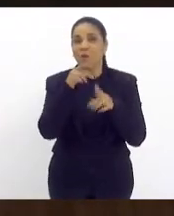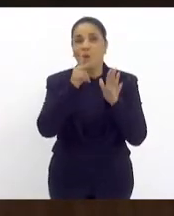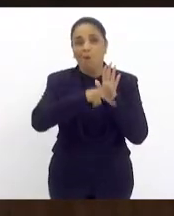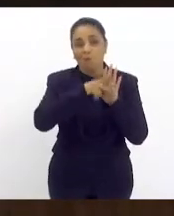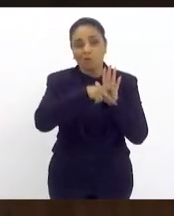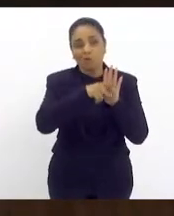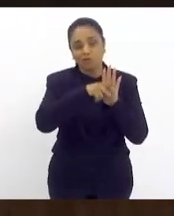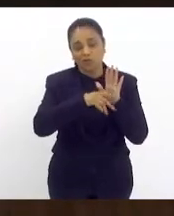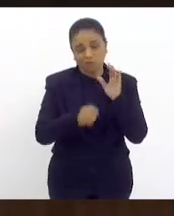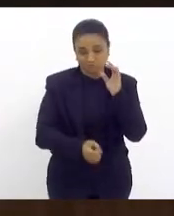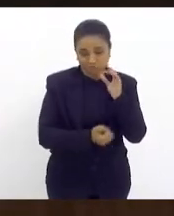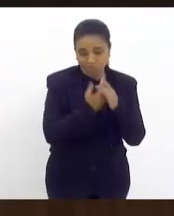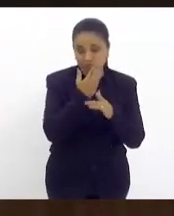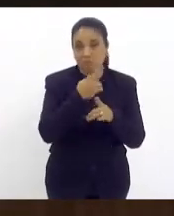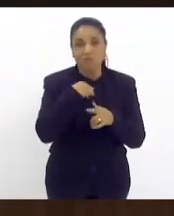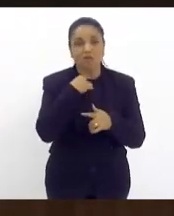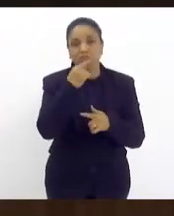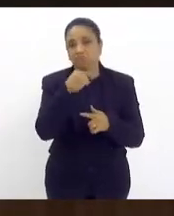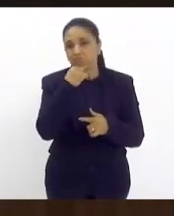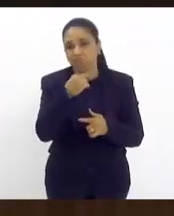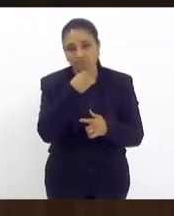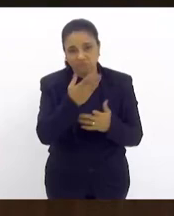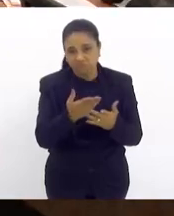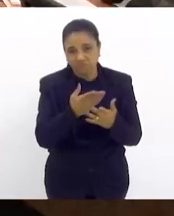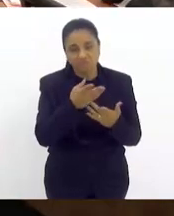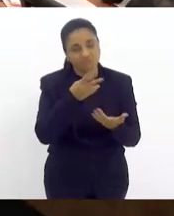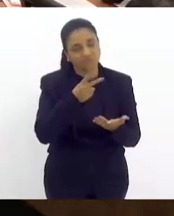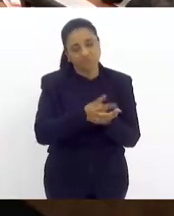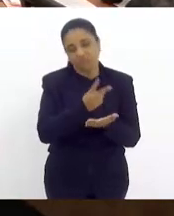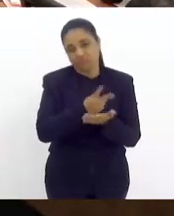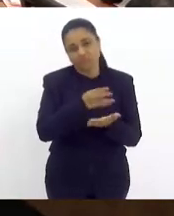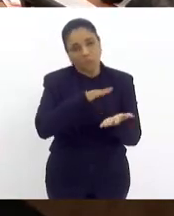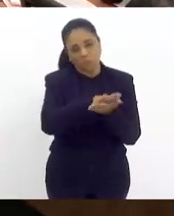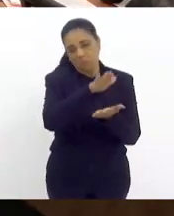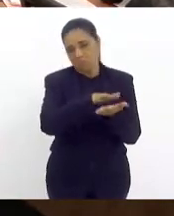Tá no Forno mas nunca que assa meu irmão